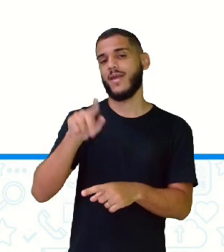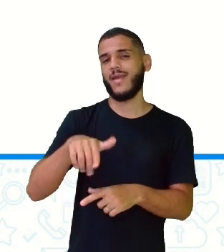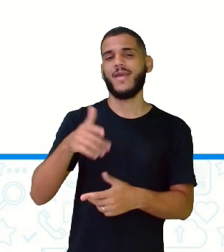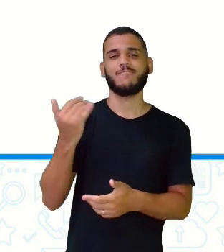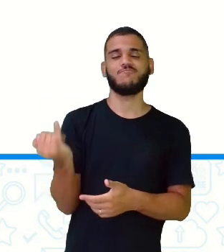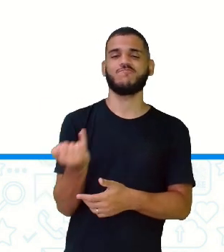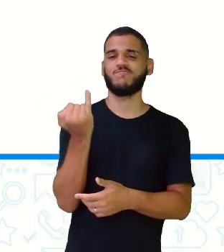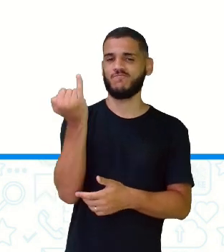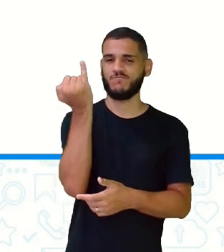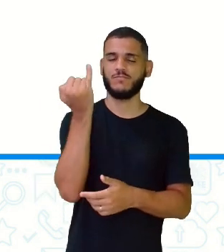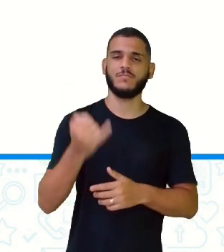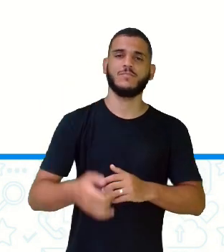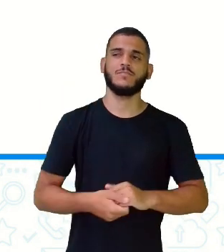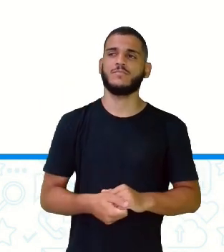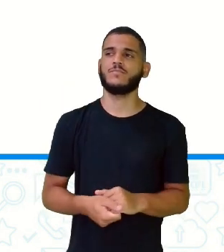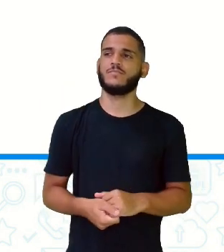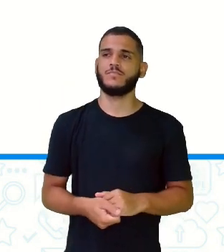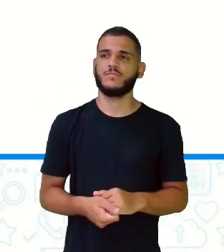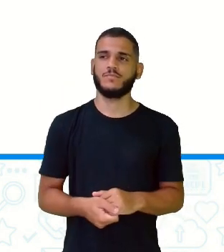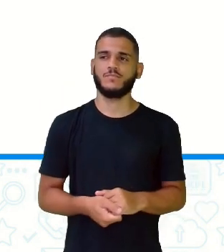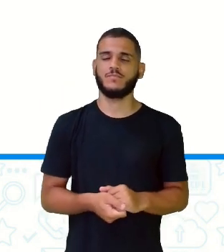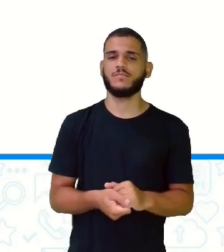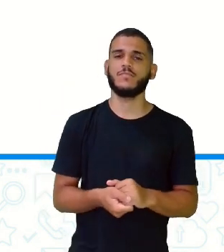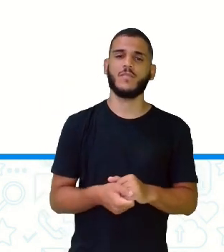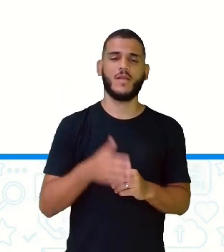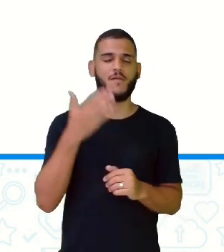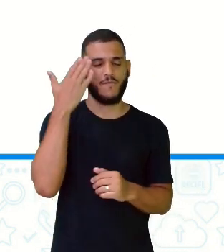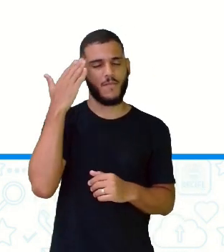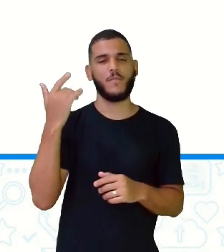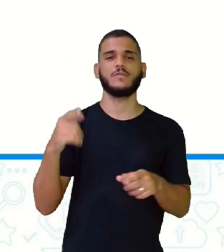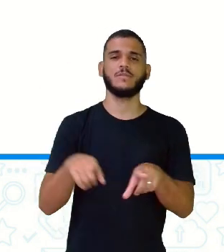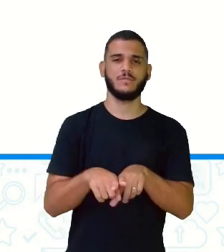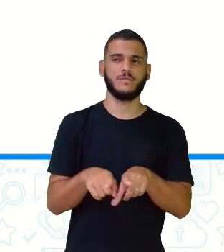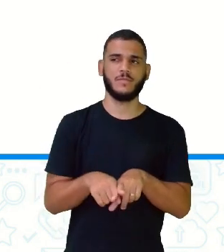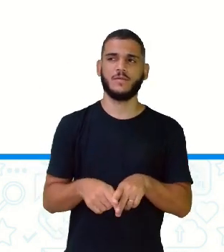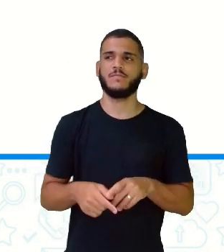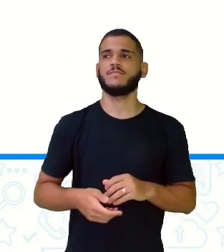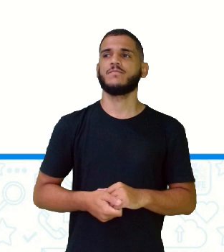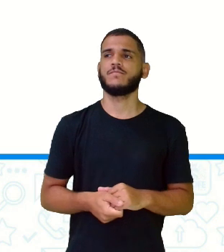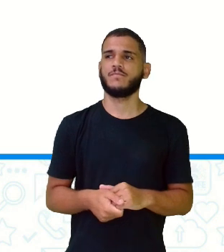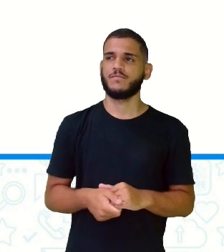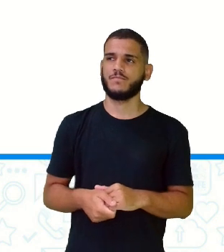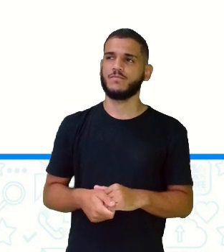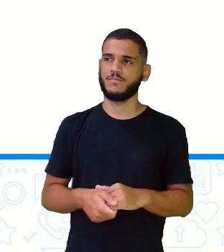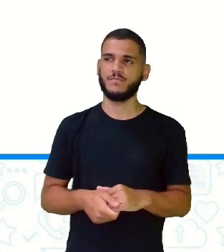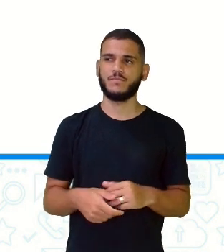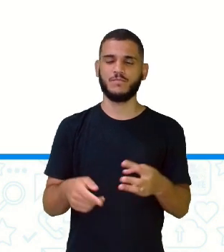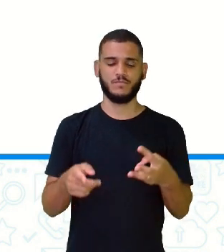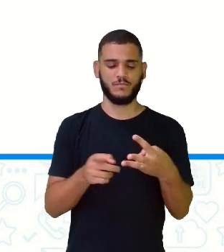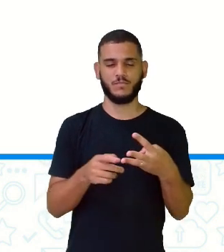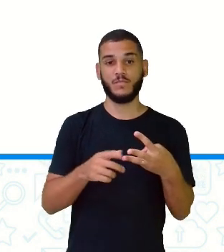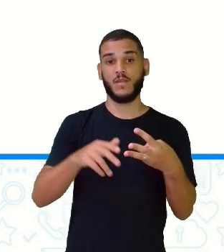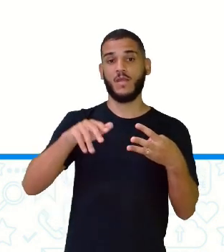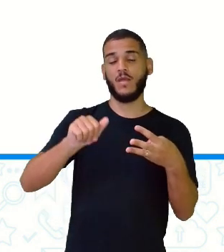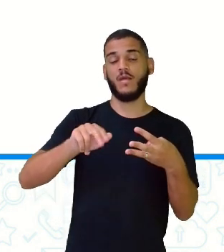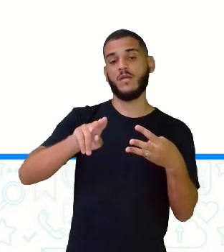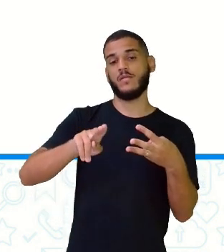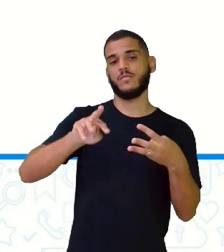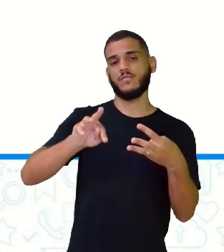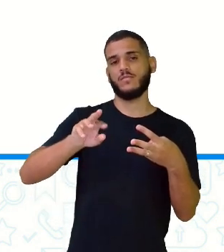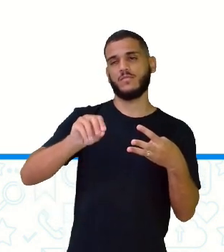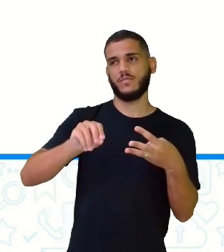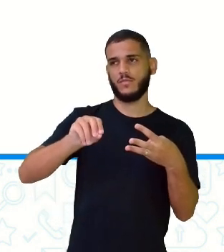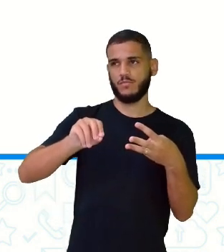muito importante e a mais conhecida dela. O autorretrato aí que eu falei,